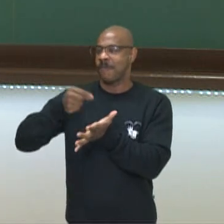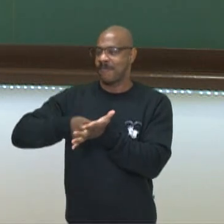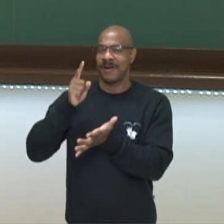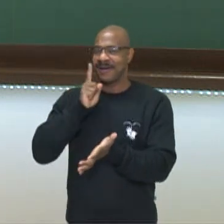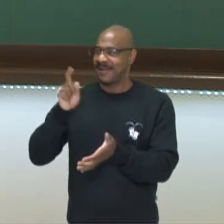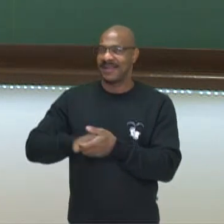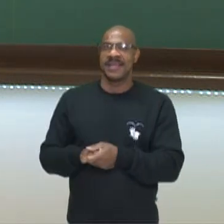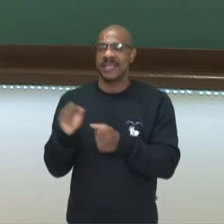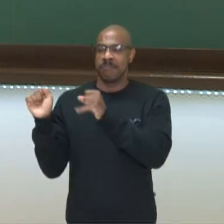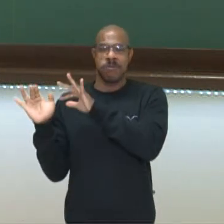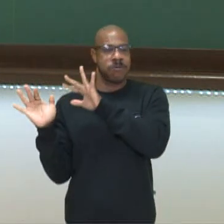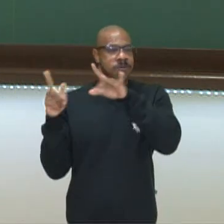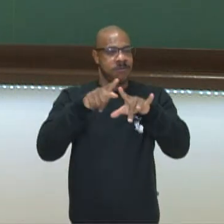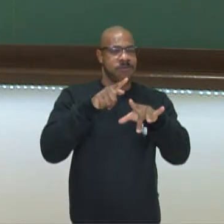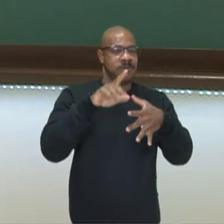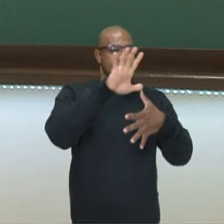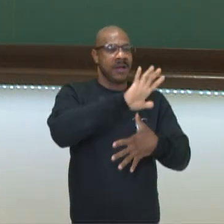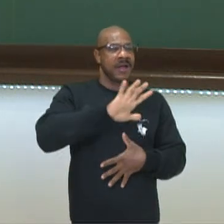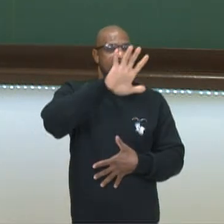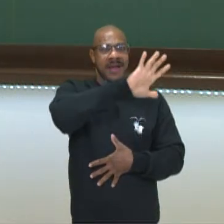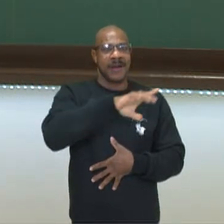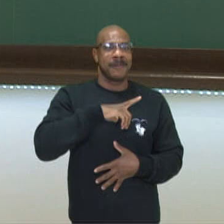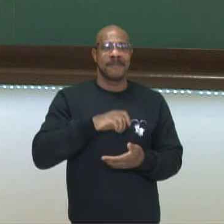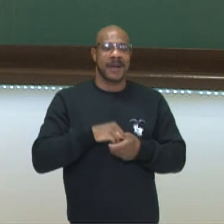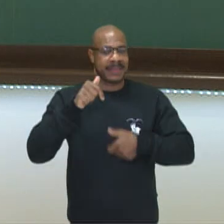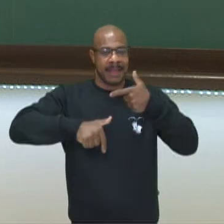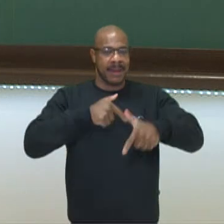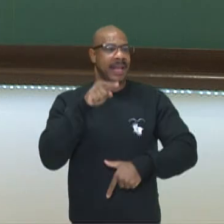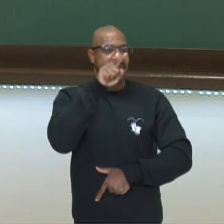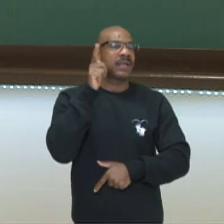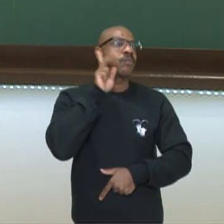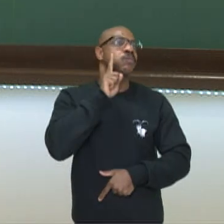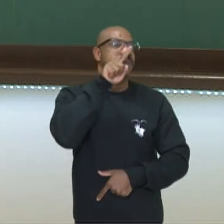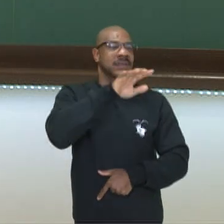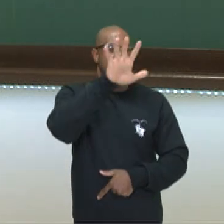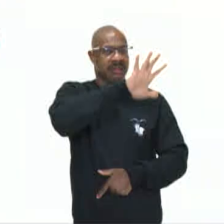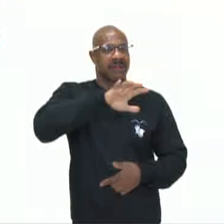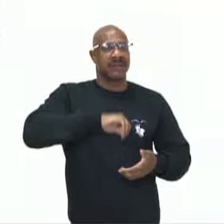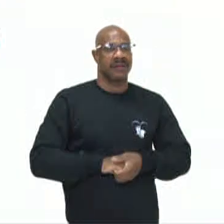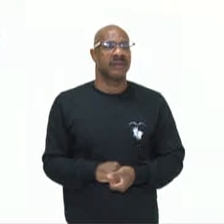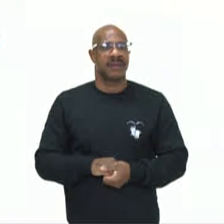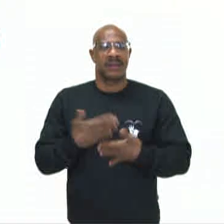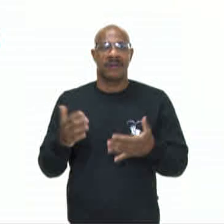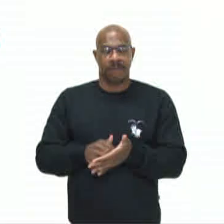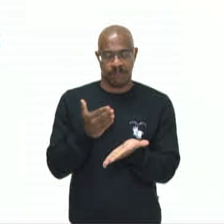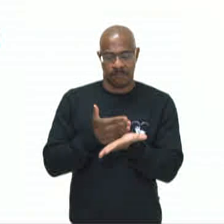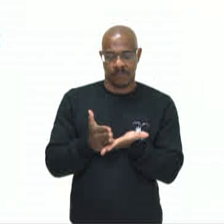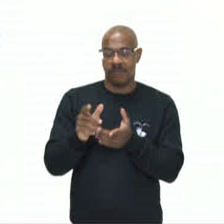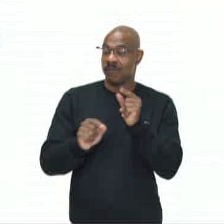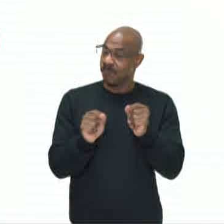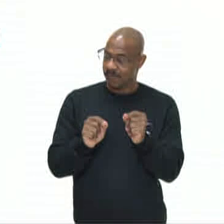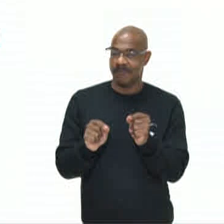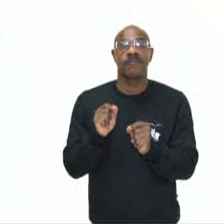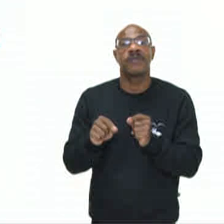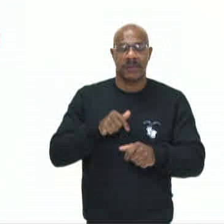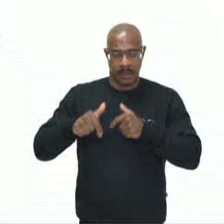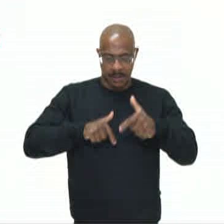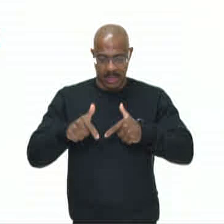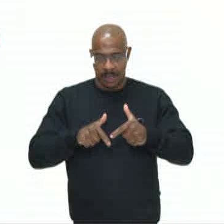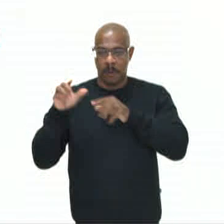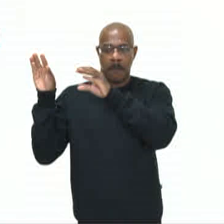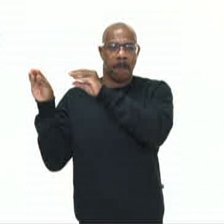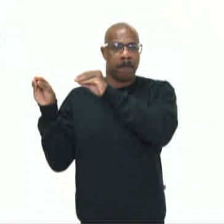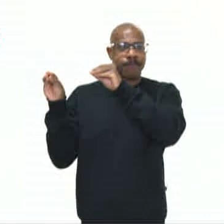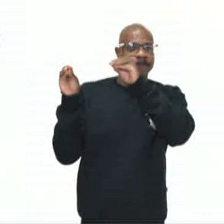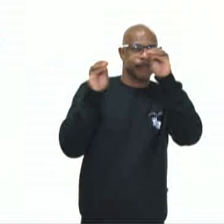colonização dos Estados Unidos. Então a frase pode ser escrita, deve ser escrita da seguinte forma: Inicialmente, muitos trabalhadores foram